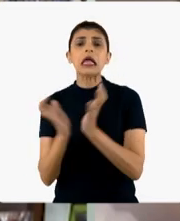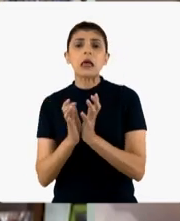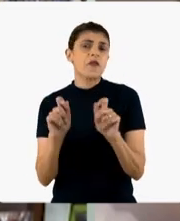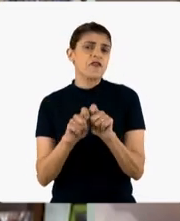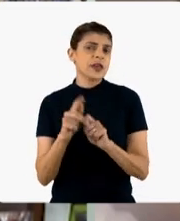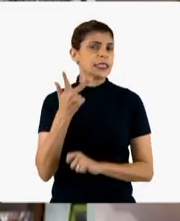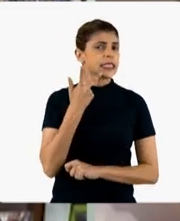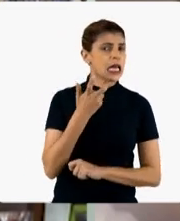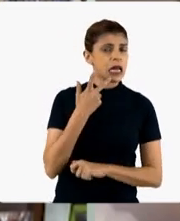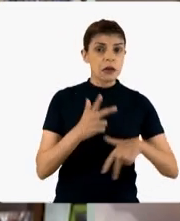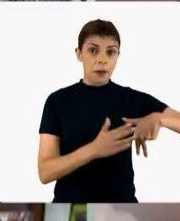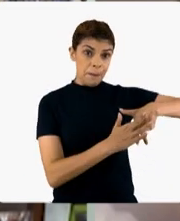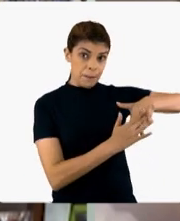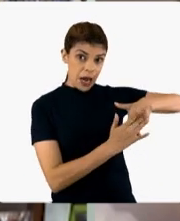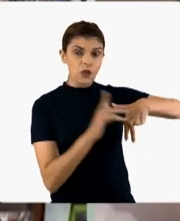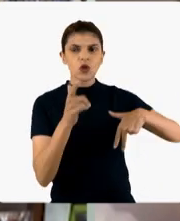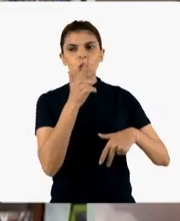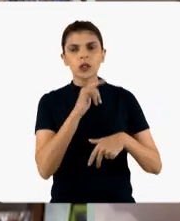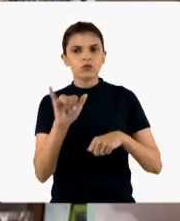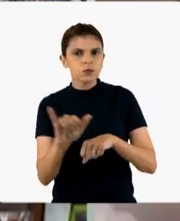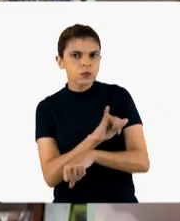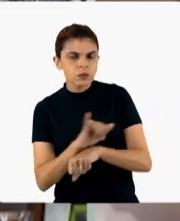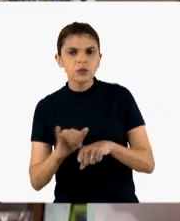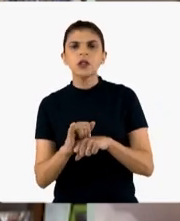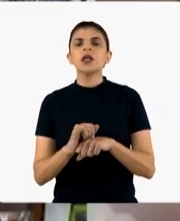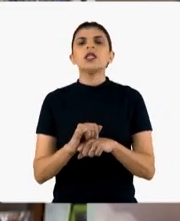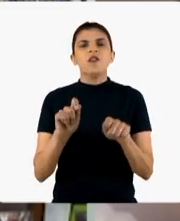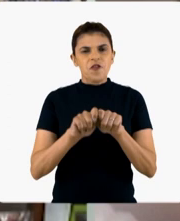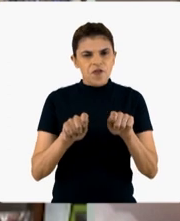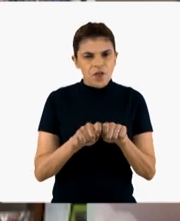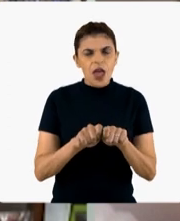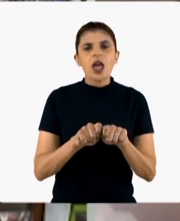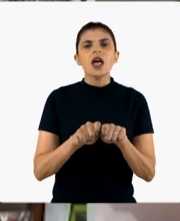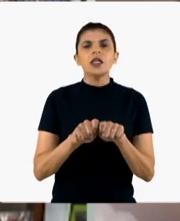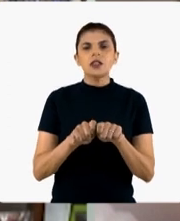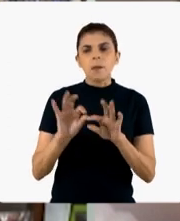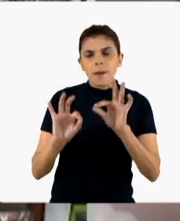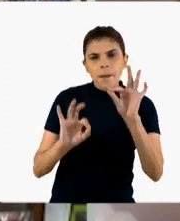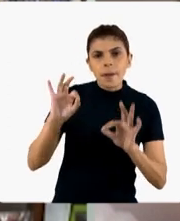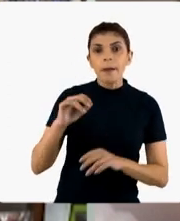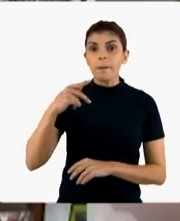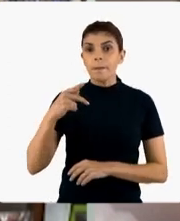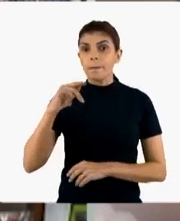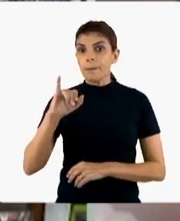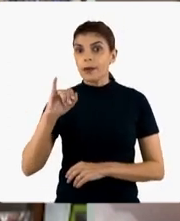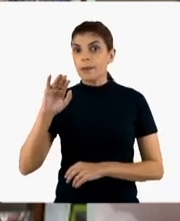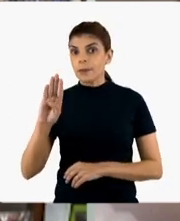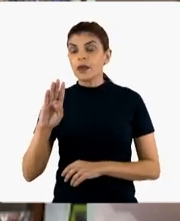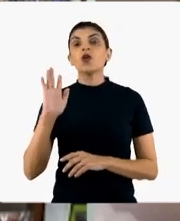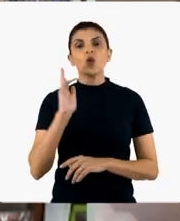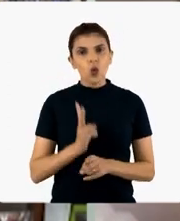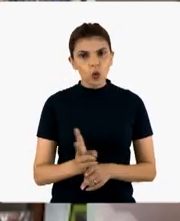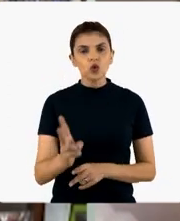o que que vocês fazem lá no Ceará? Se o paciente, você ajustou, colocou, fez a mini titulação da PIP, ajustou